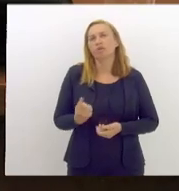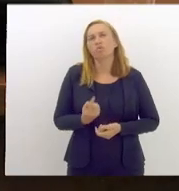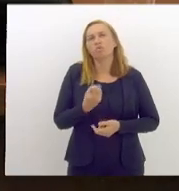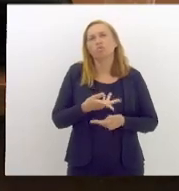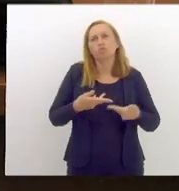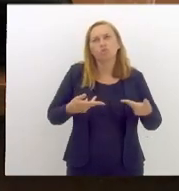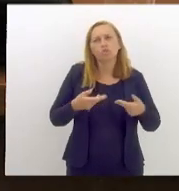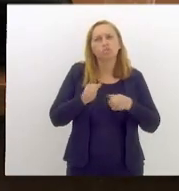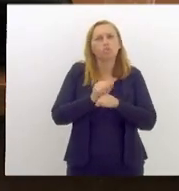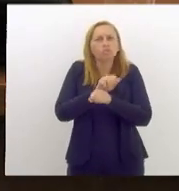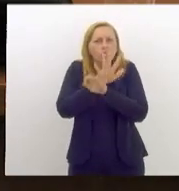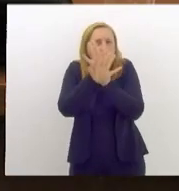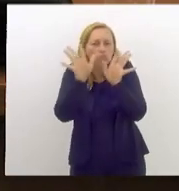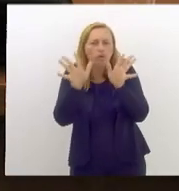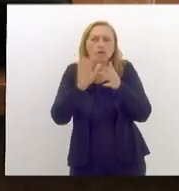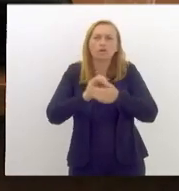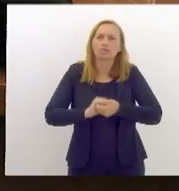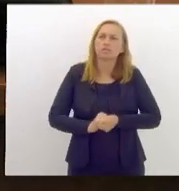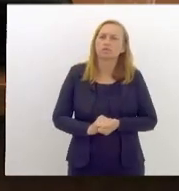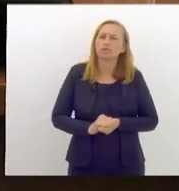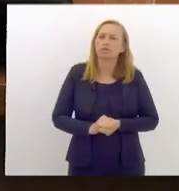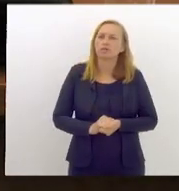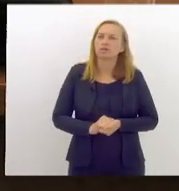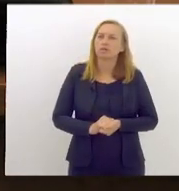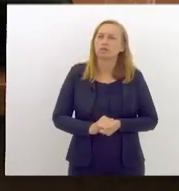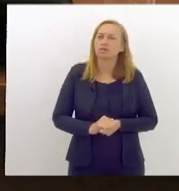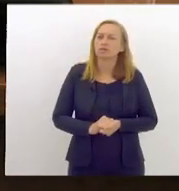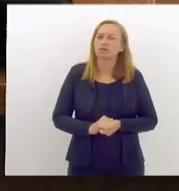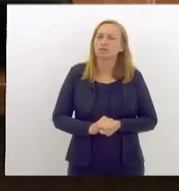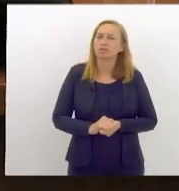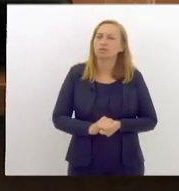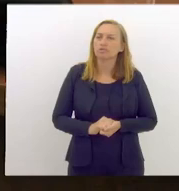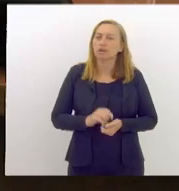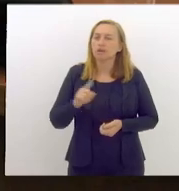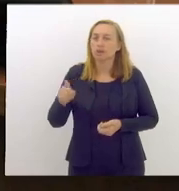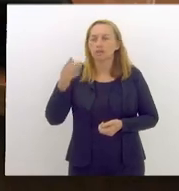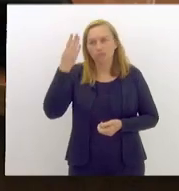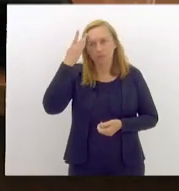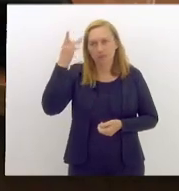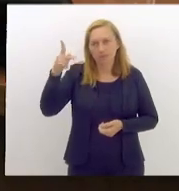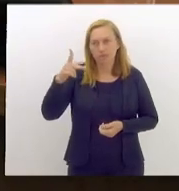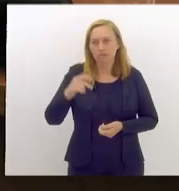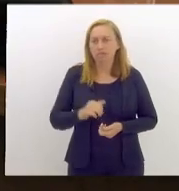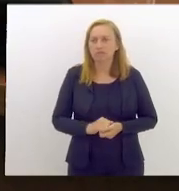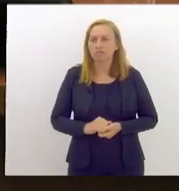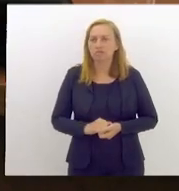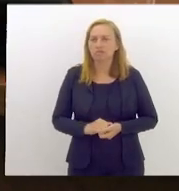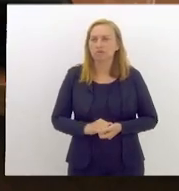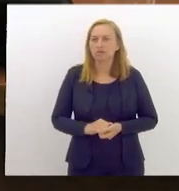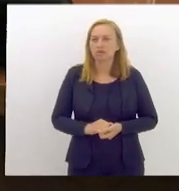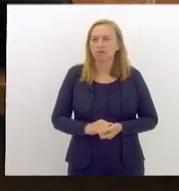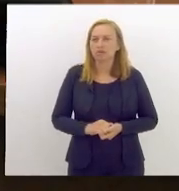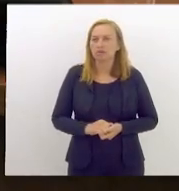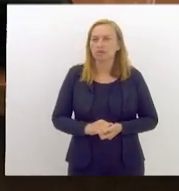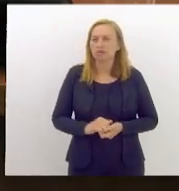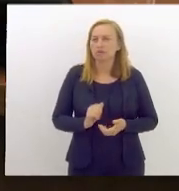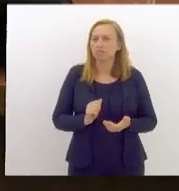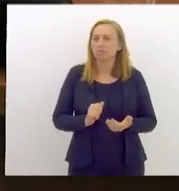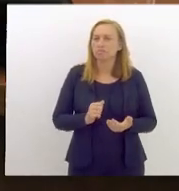coisa clara é que vai caber lá no Paraná ao contribuinte